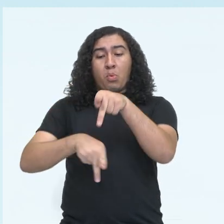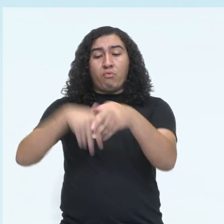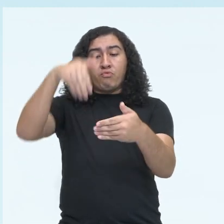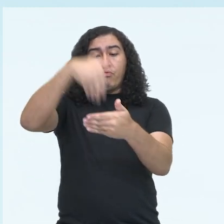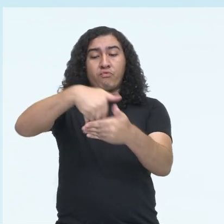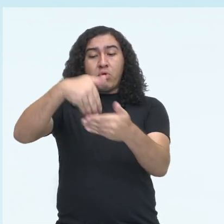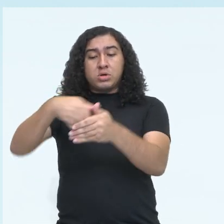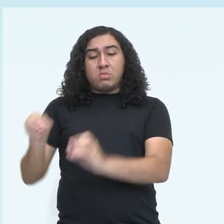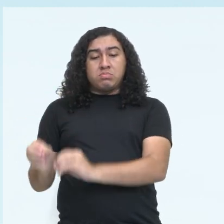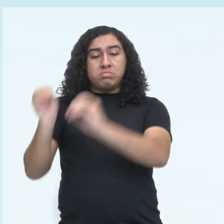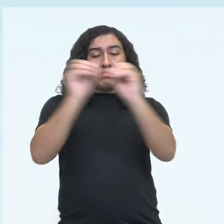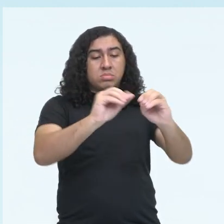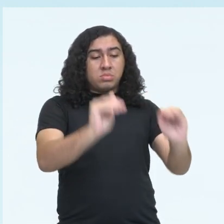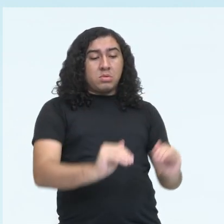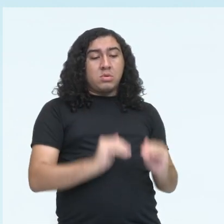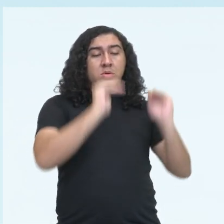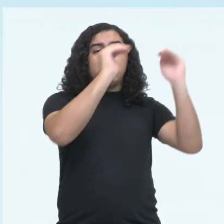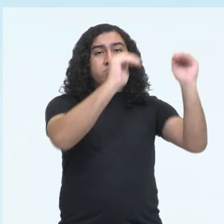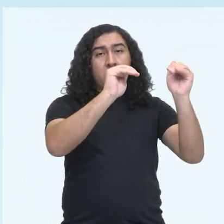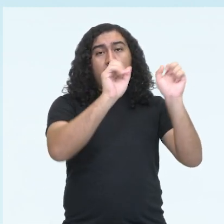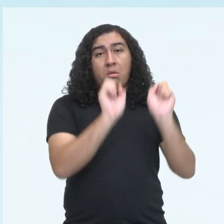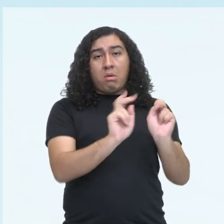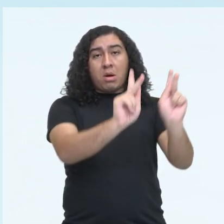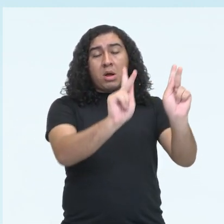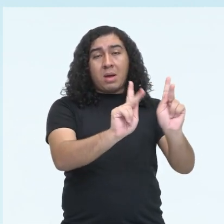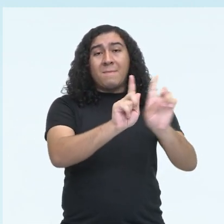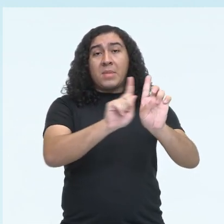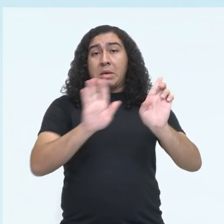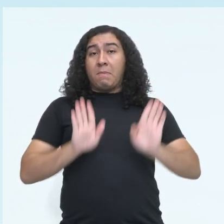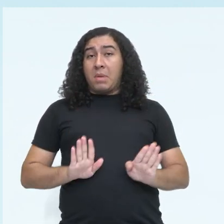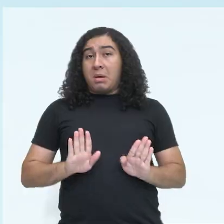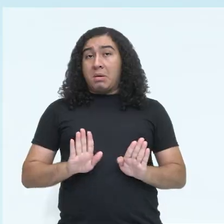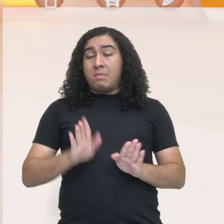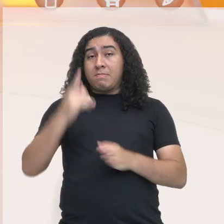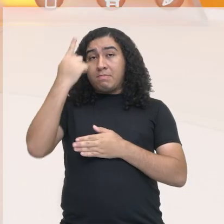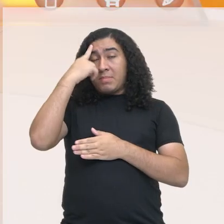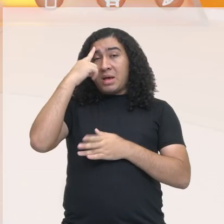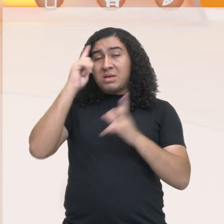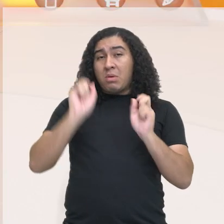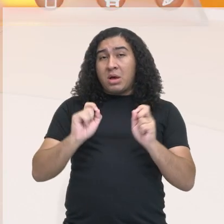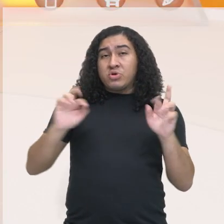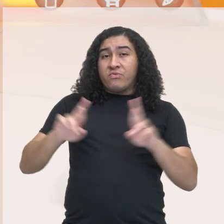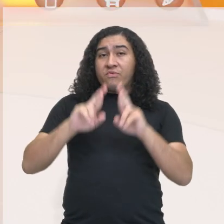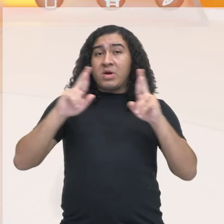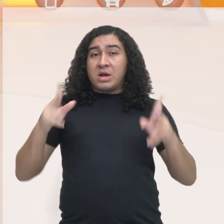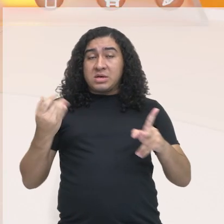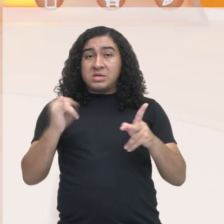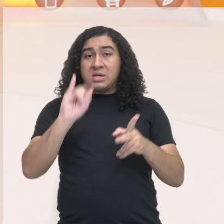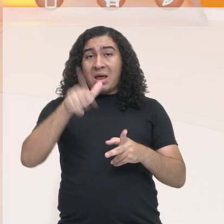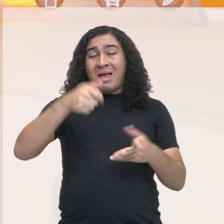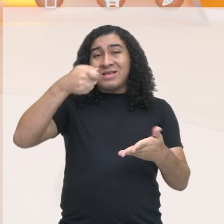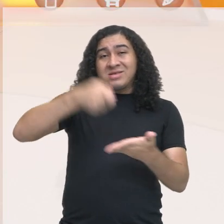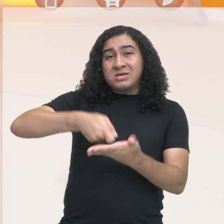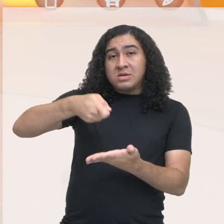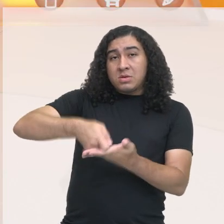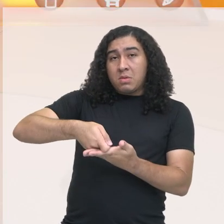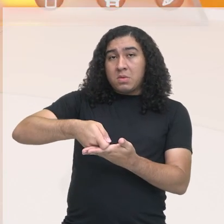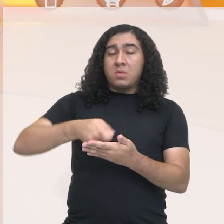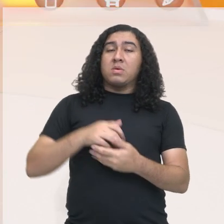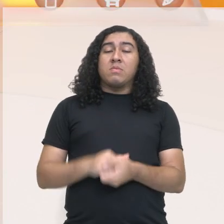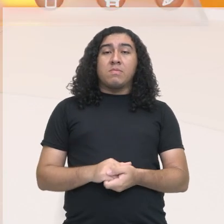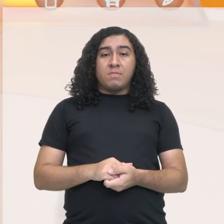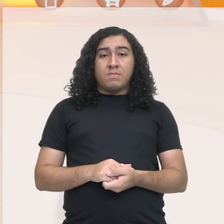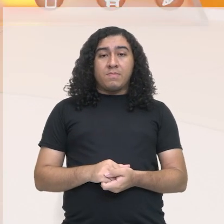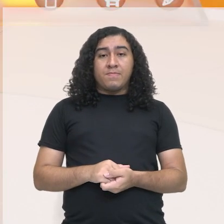tenha conquistado esse poder de uma maneira ditatorial. É diferente, né? Ditatorial. Eu fui